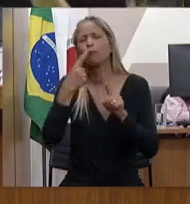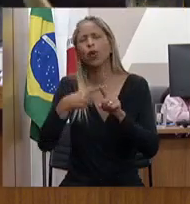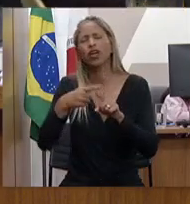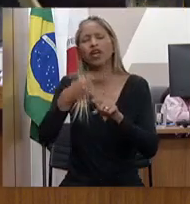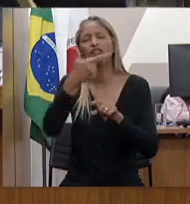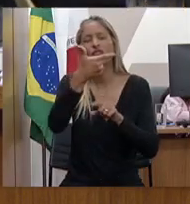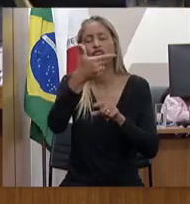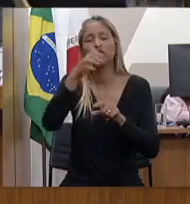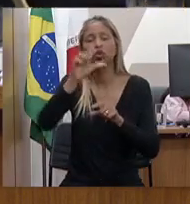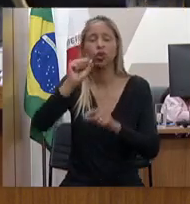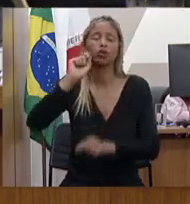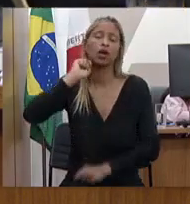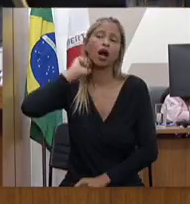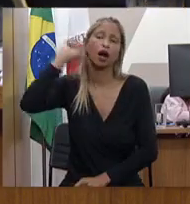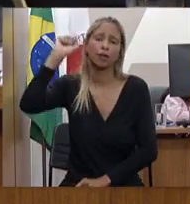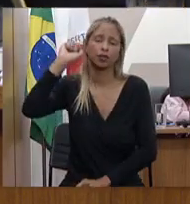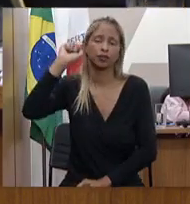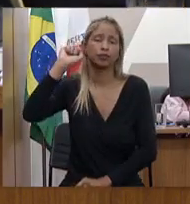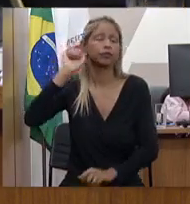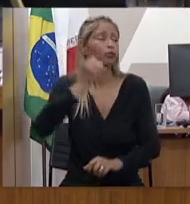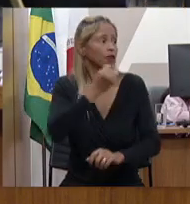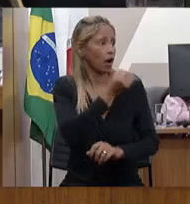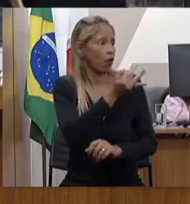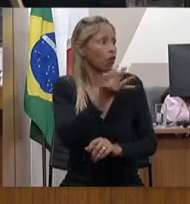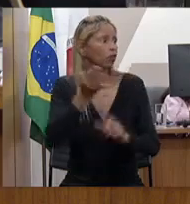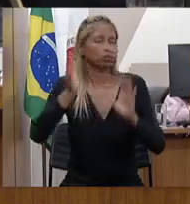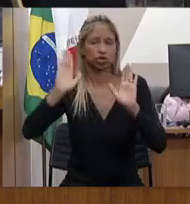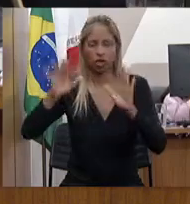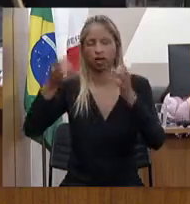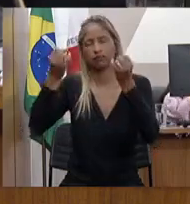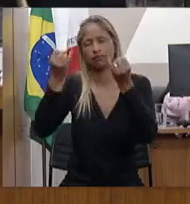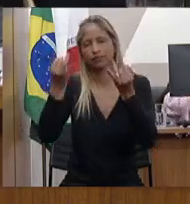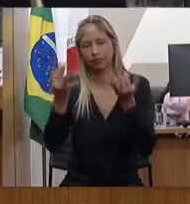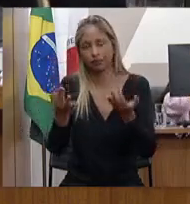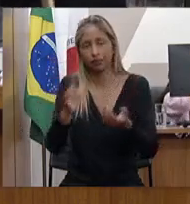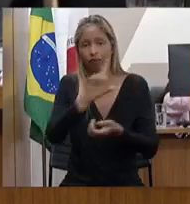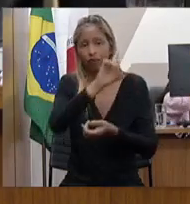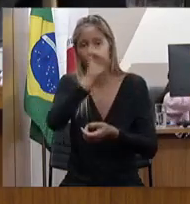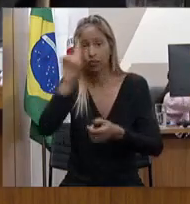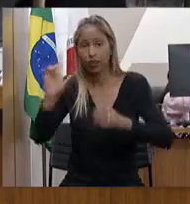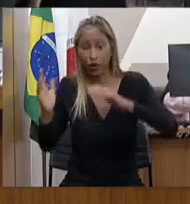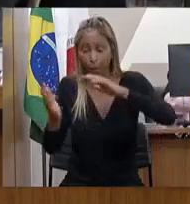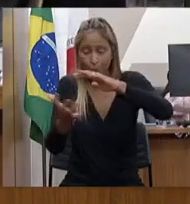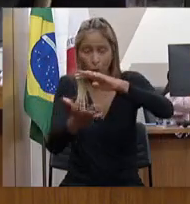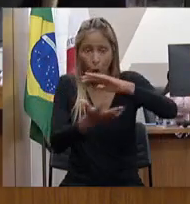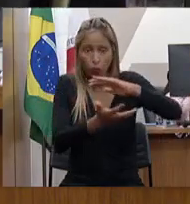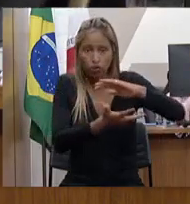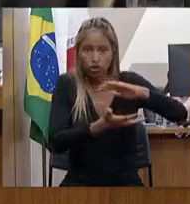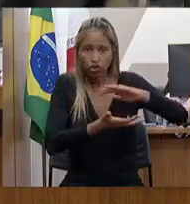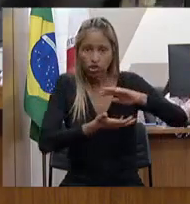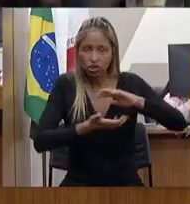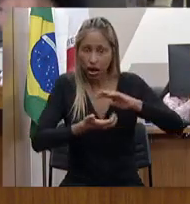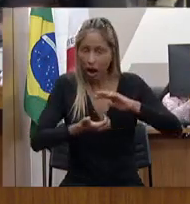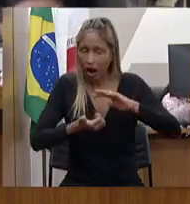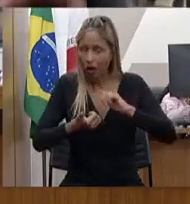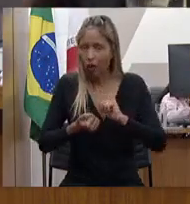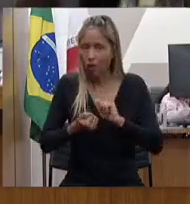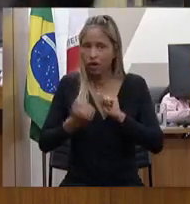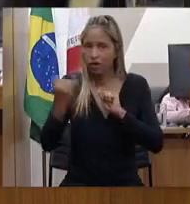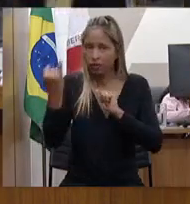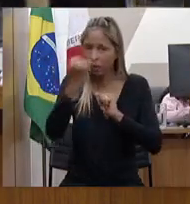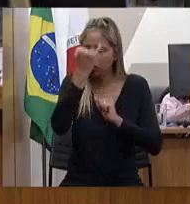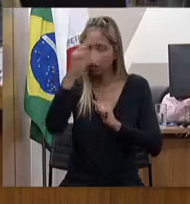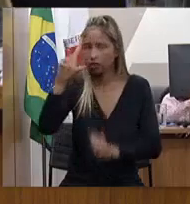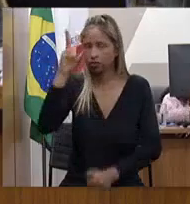algumas pessoas na mesa já esclareceram isso né é uma data Mundial é muito importante que essa data seja seja